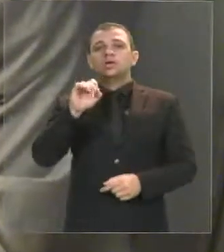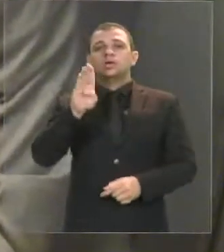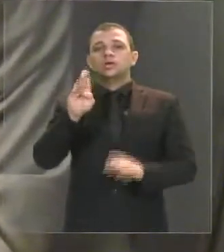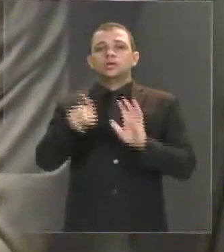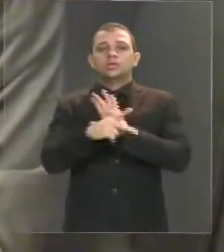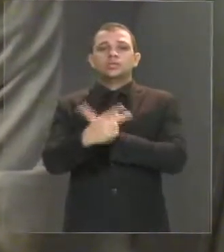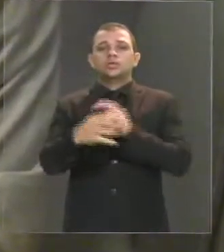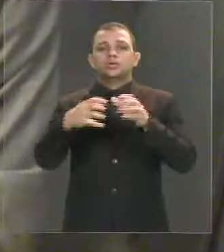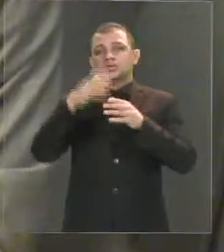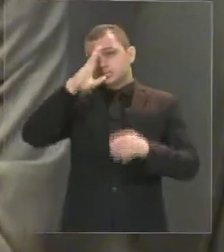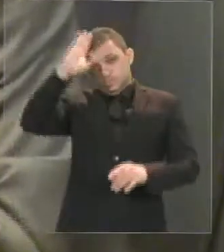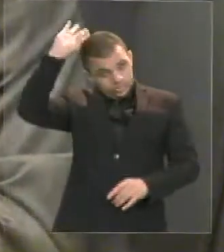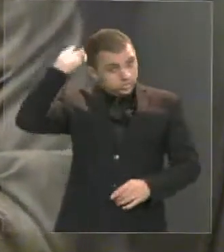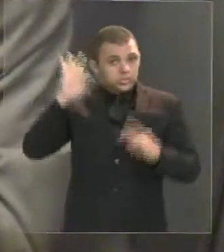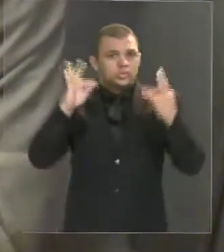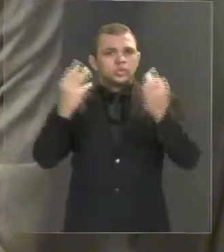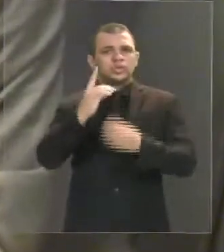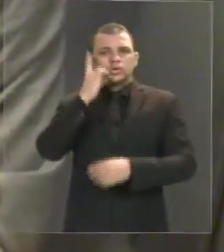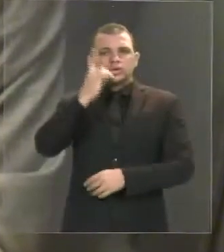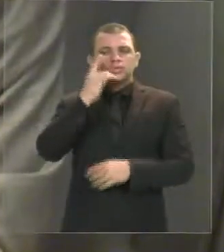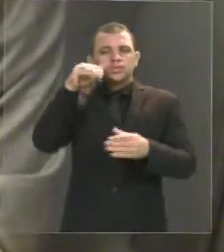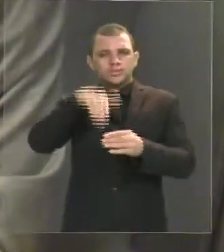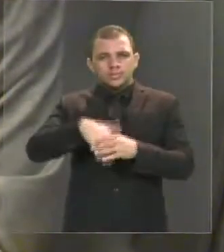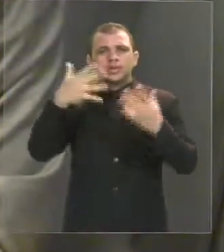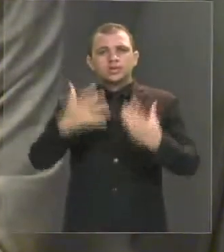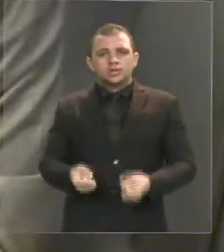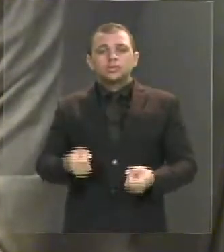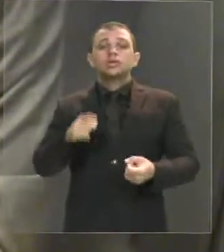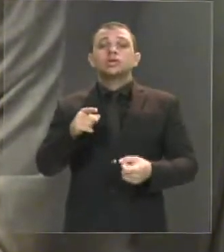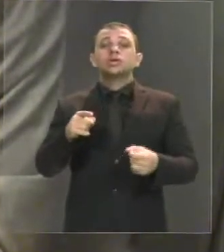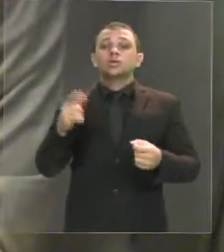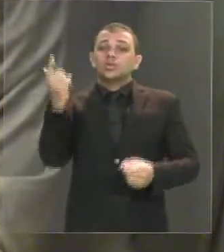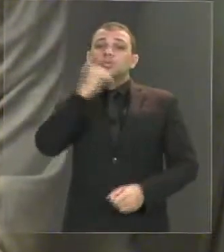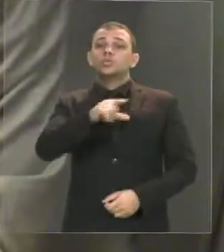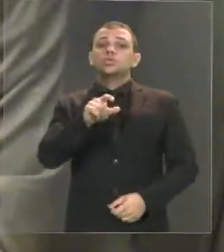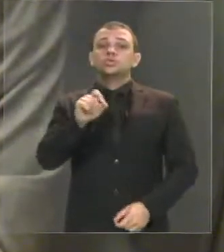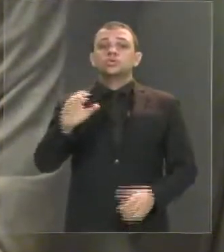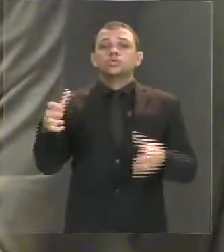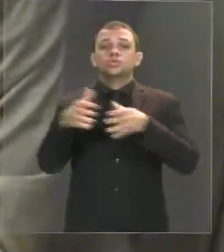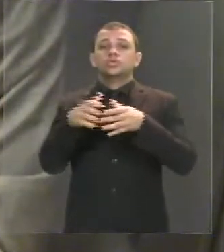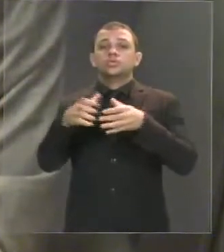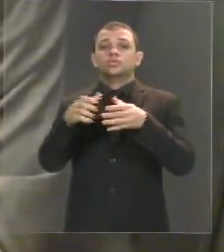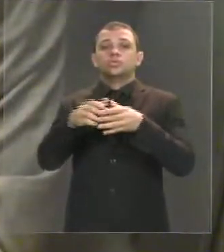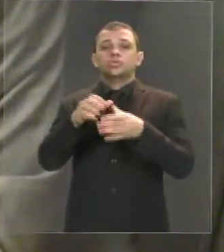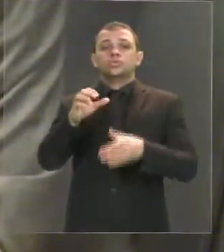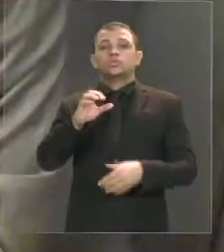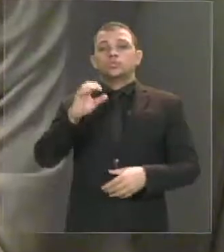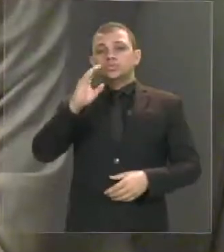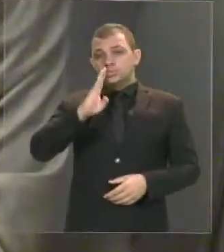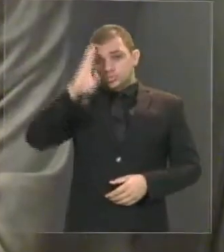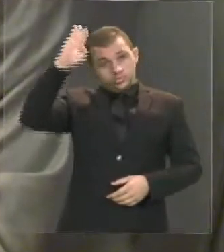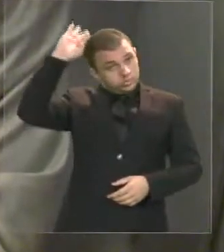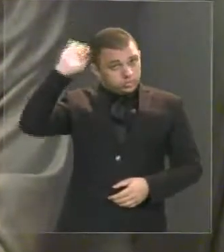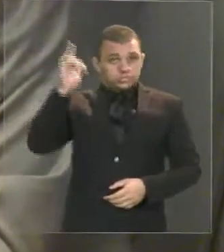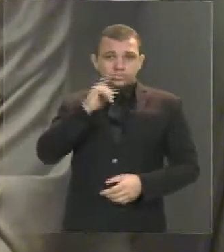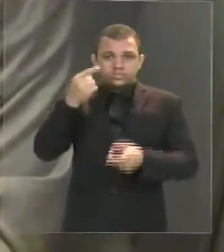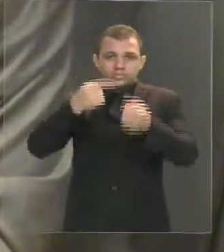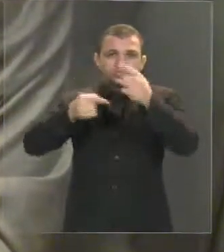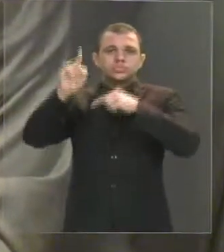deputados votaram e aprovaram, e isso permitiu com que os bombeiros militares tivessem as promoções e assim